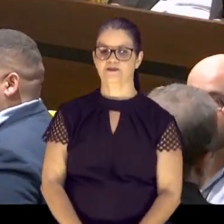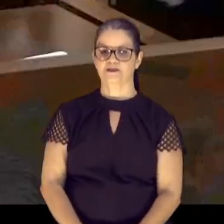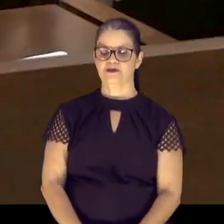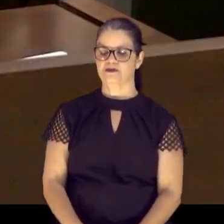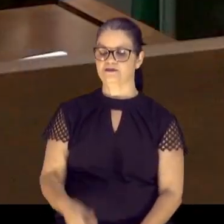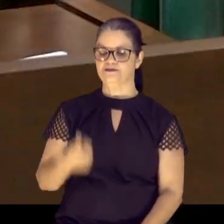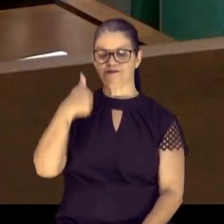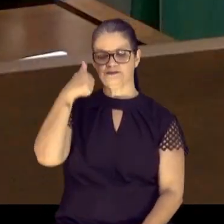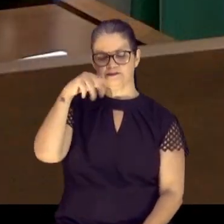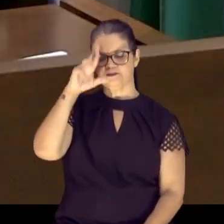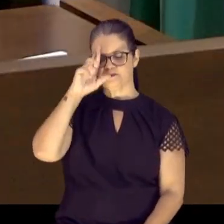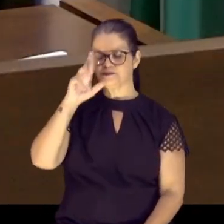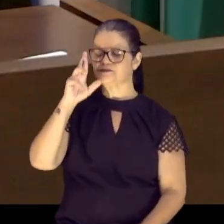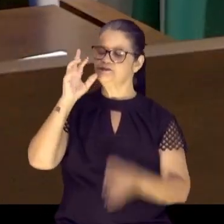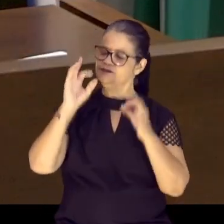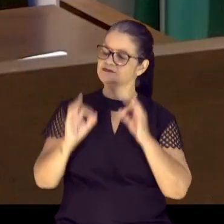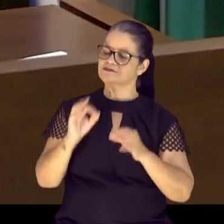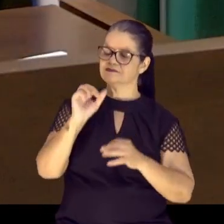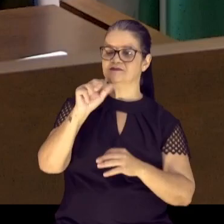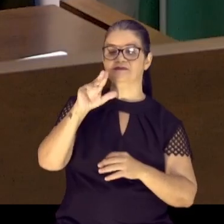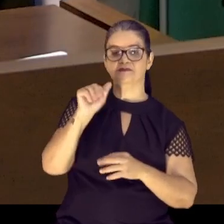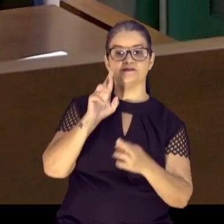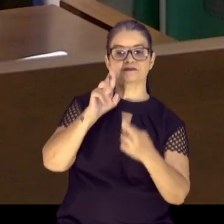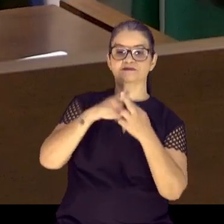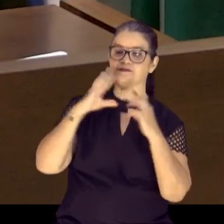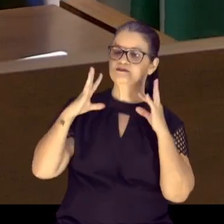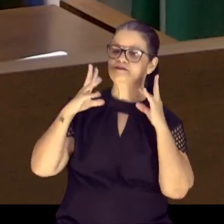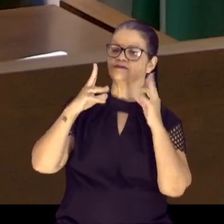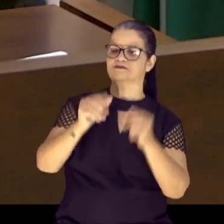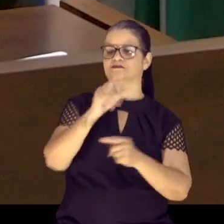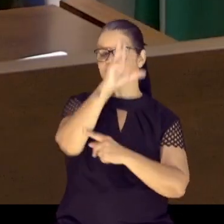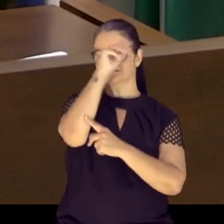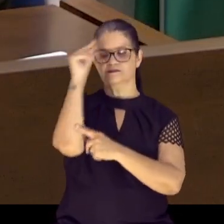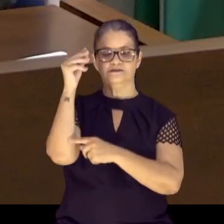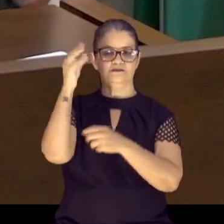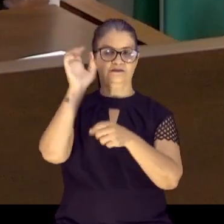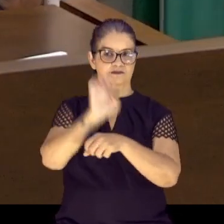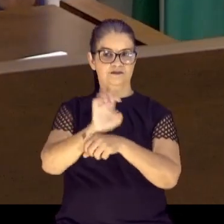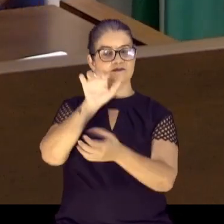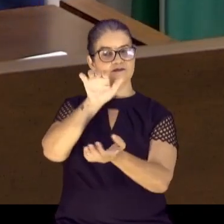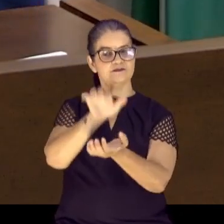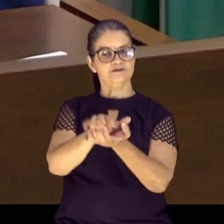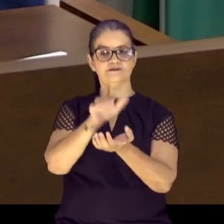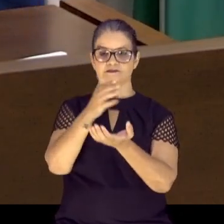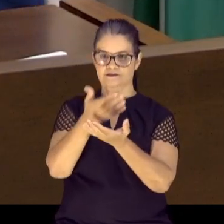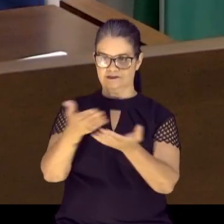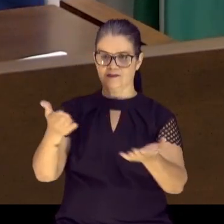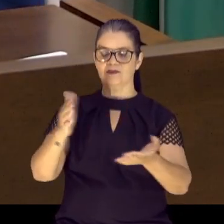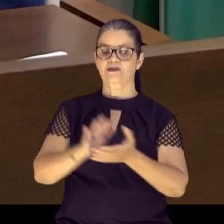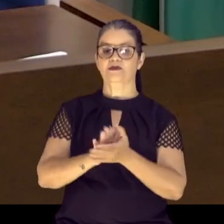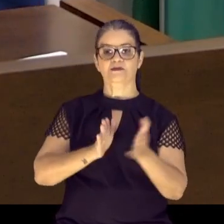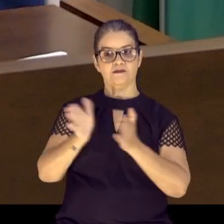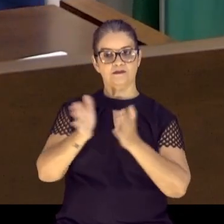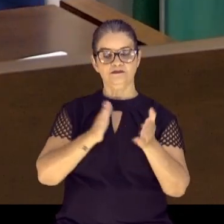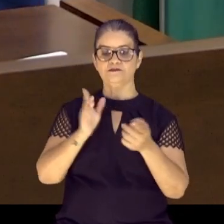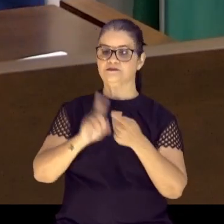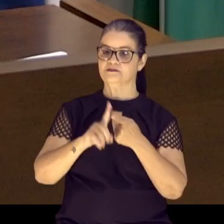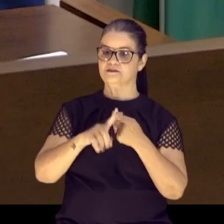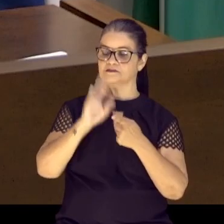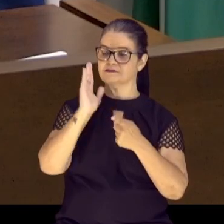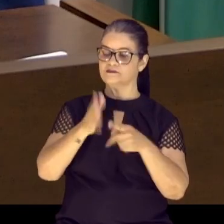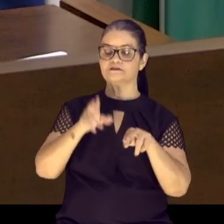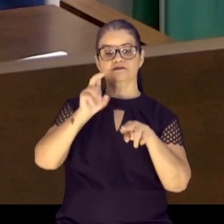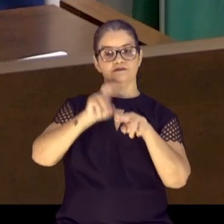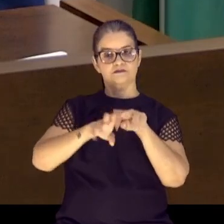Excelentíssima senhora prefeita Ana Célia, representa todos os prefeitos do estado de Pernambuco. Nesse momento também, já na